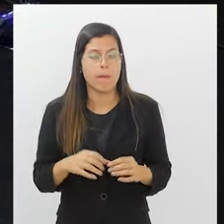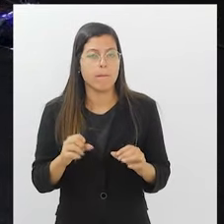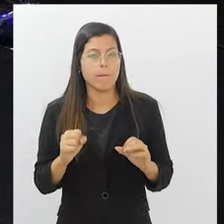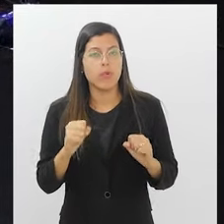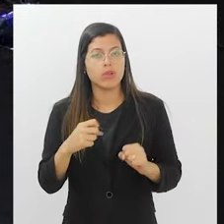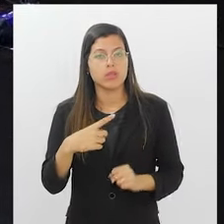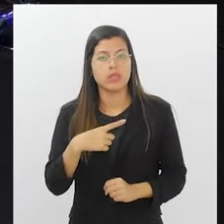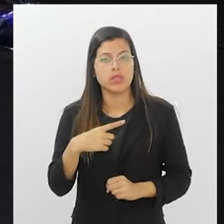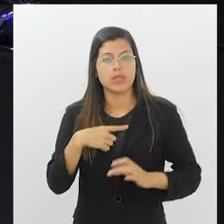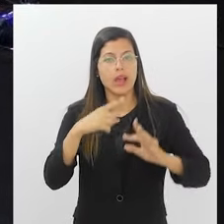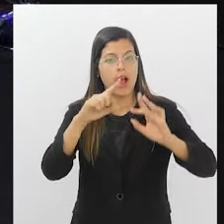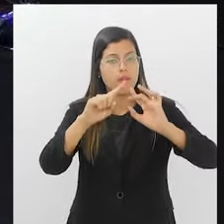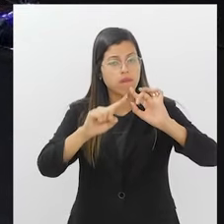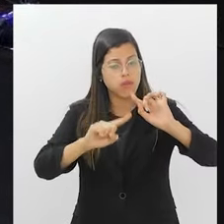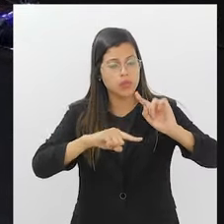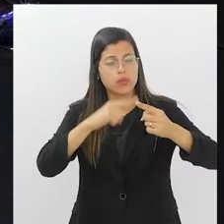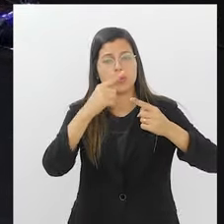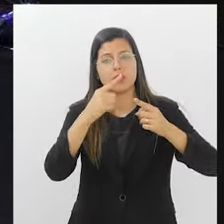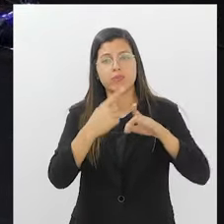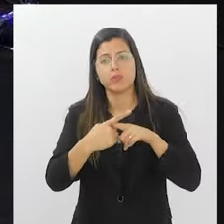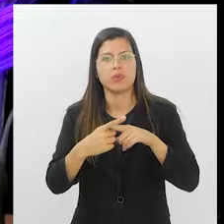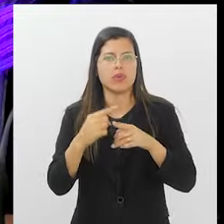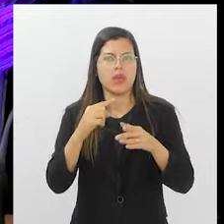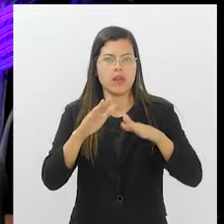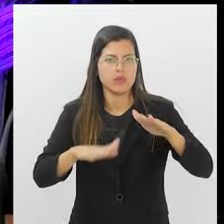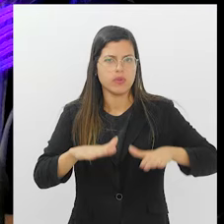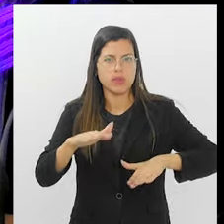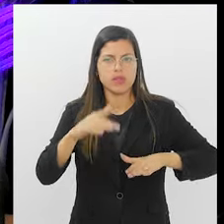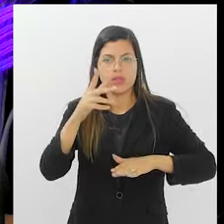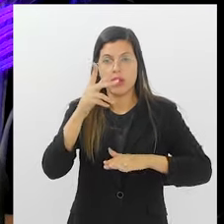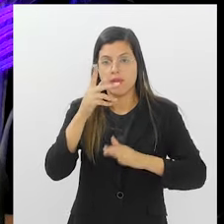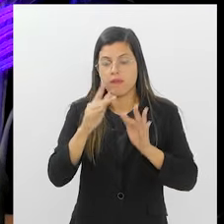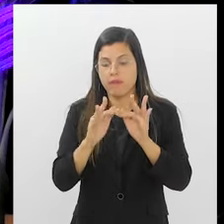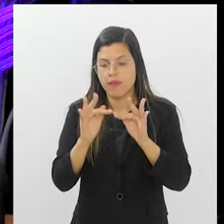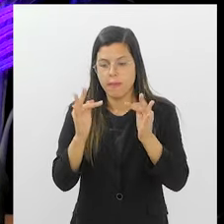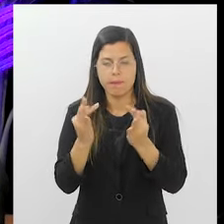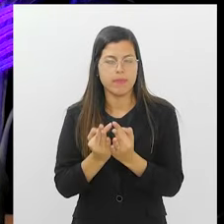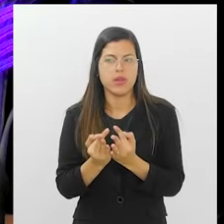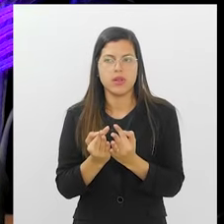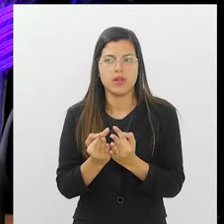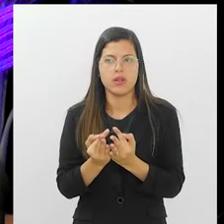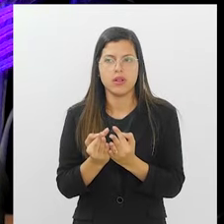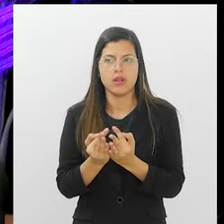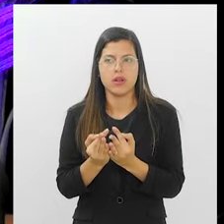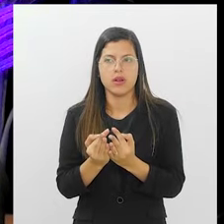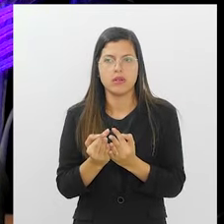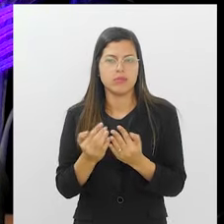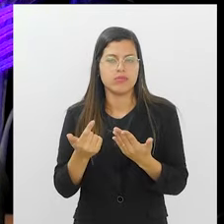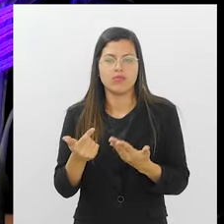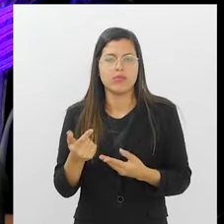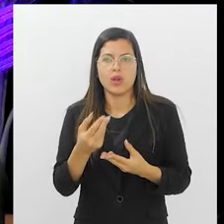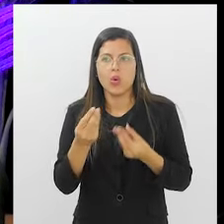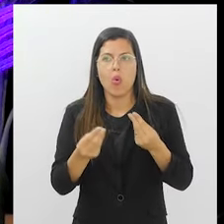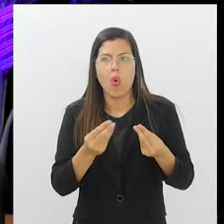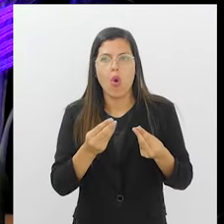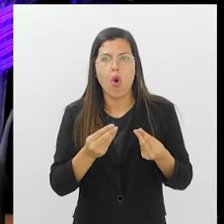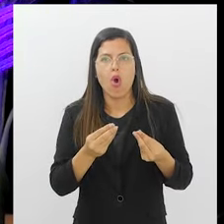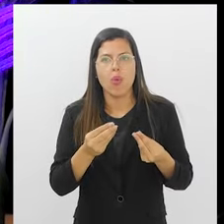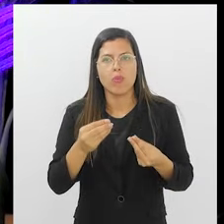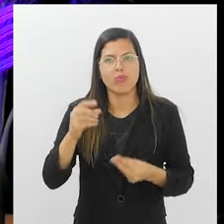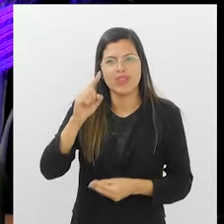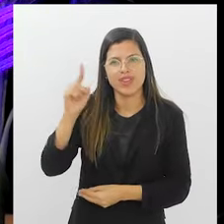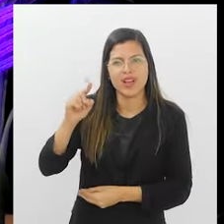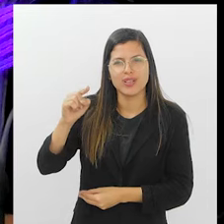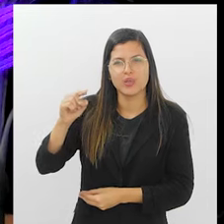ter mais avanços. Por quê? Porque muitas das vezes as famílias não têm condições, não, doutor Gastão, de sair da Zona